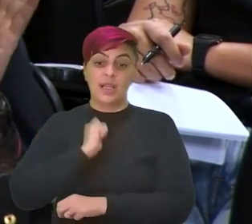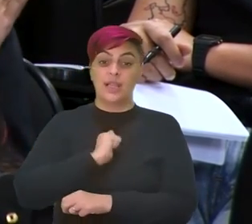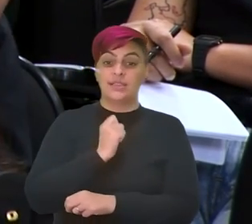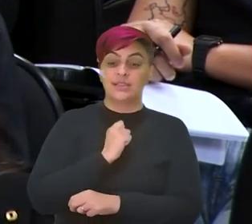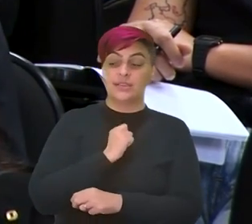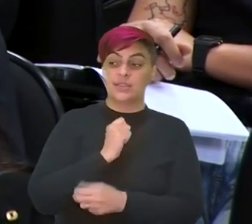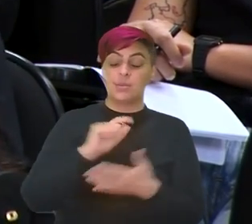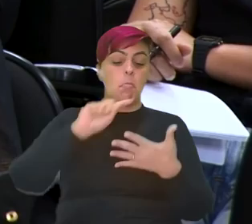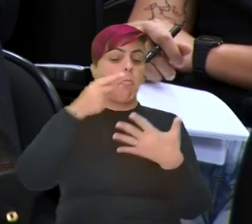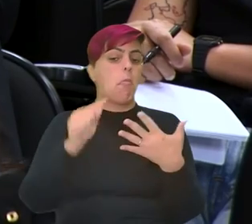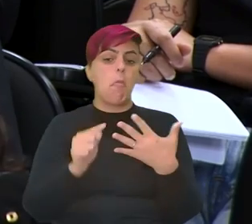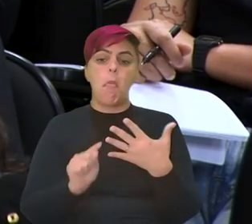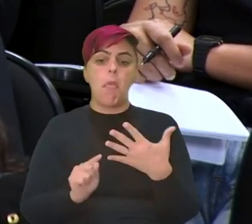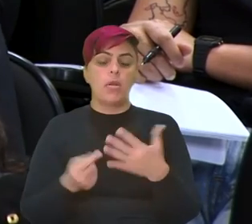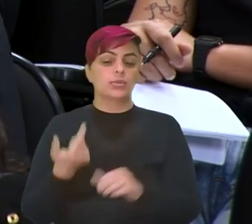tem hipótese, né?